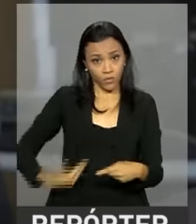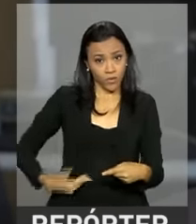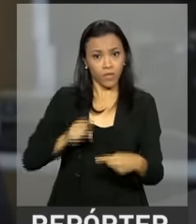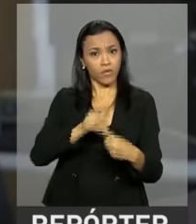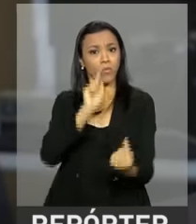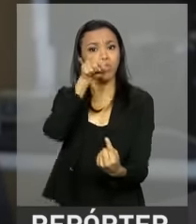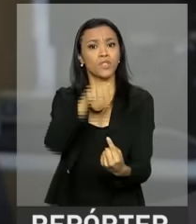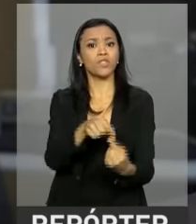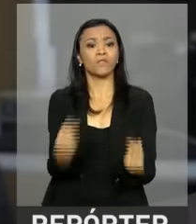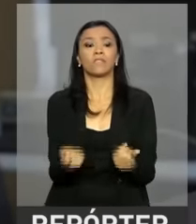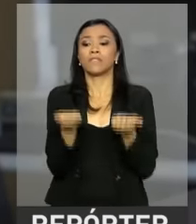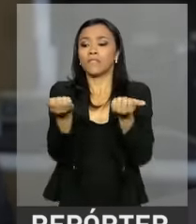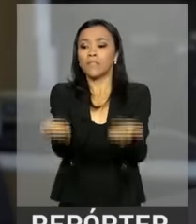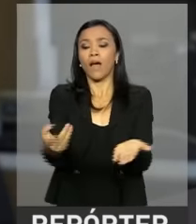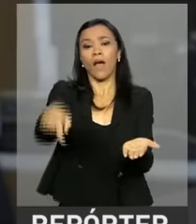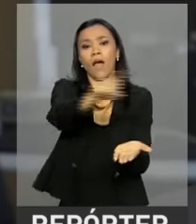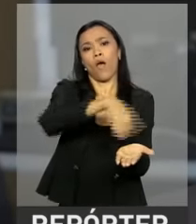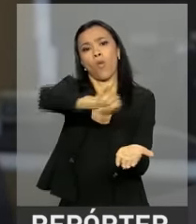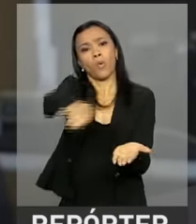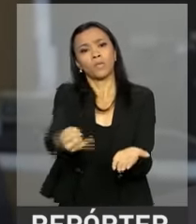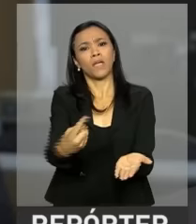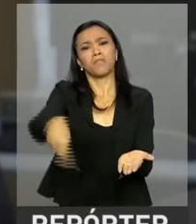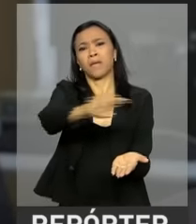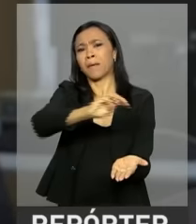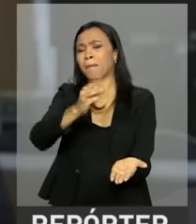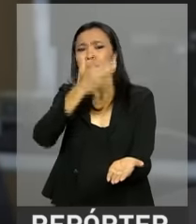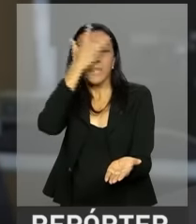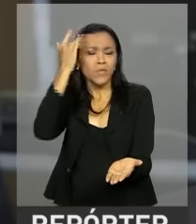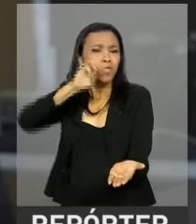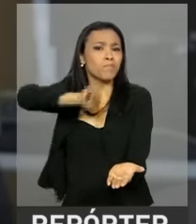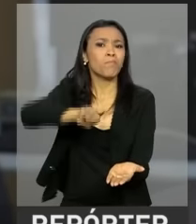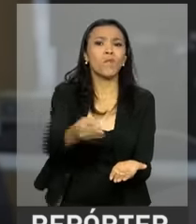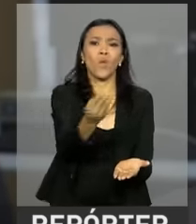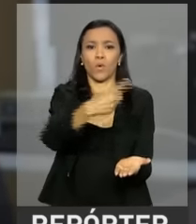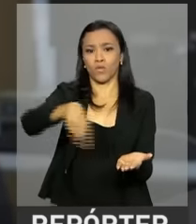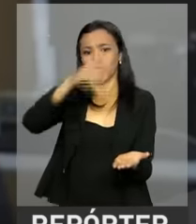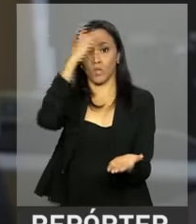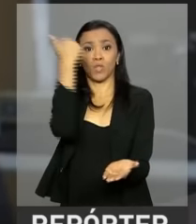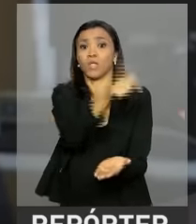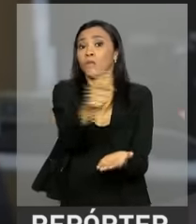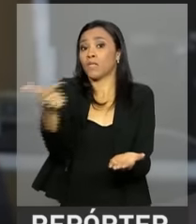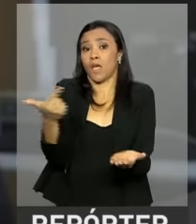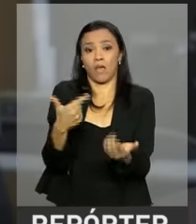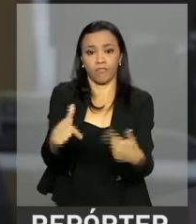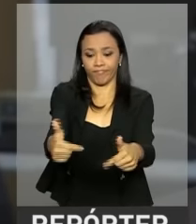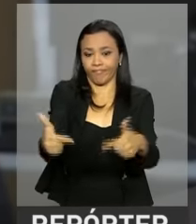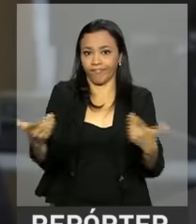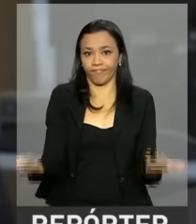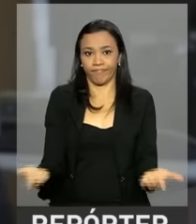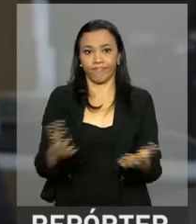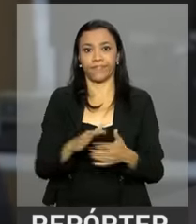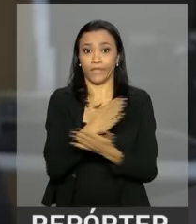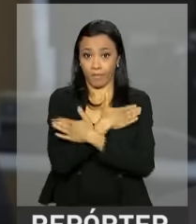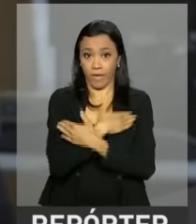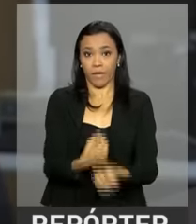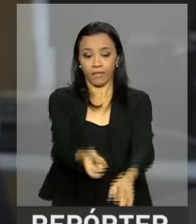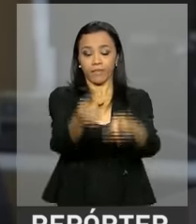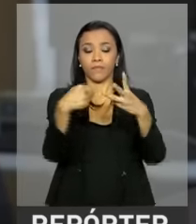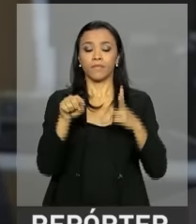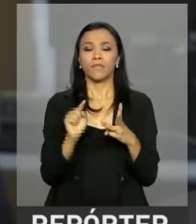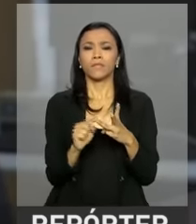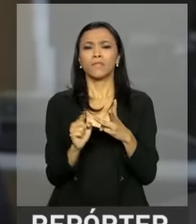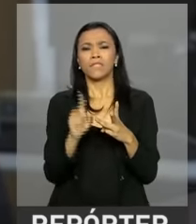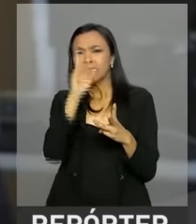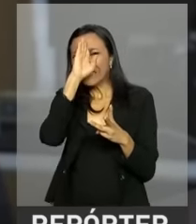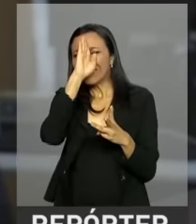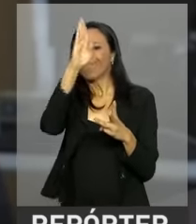oportunidade de ocupação para esses milhões de brasileiros que não t uma ocupação com renda e o terceiro eixo que é